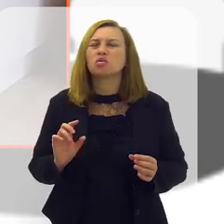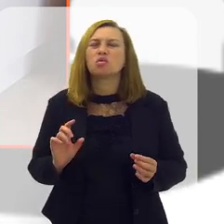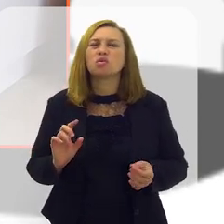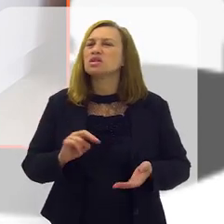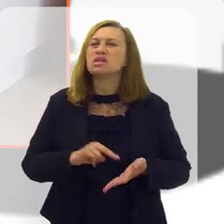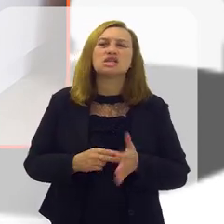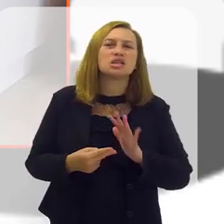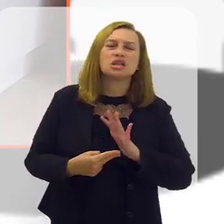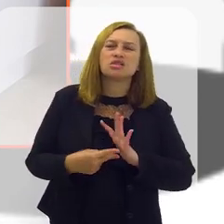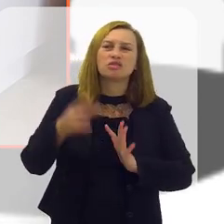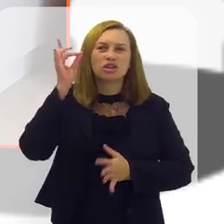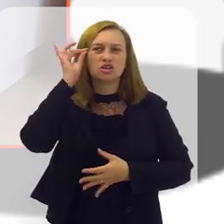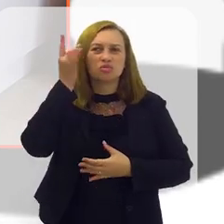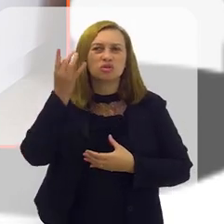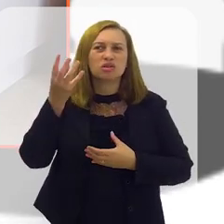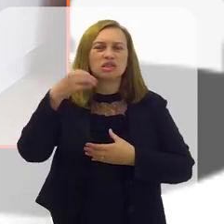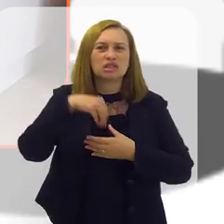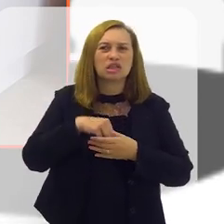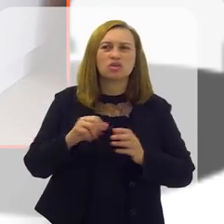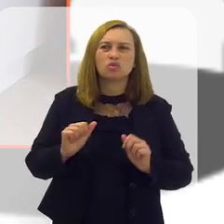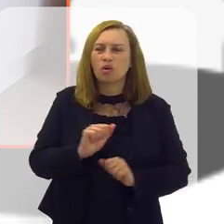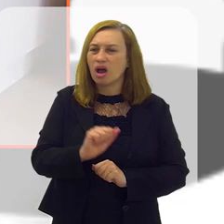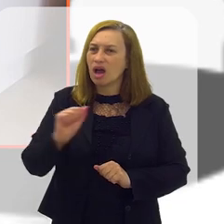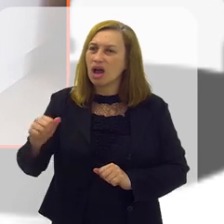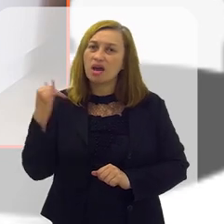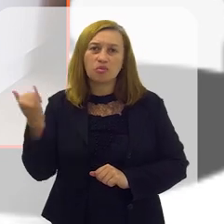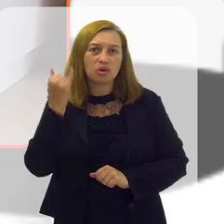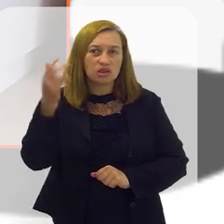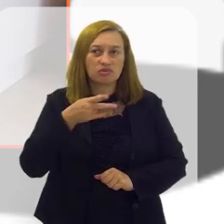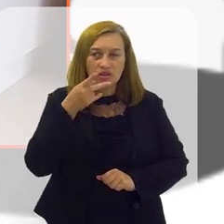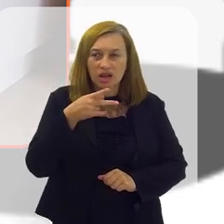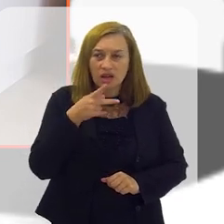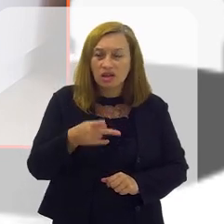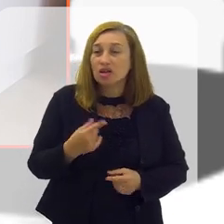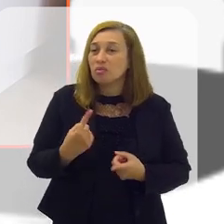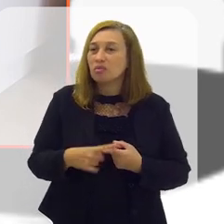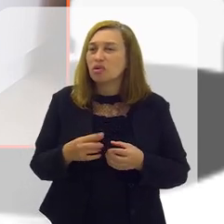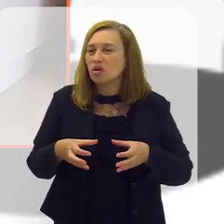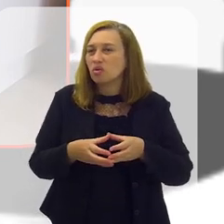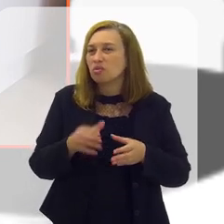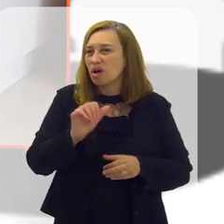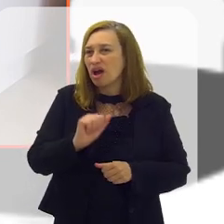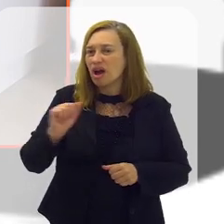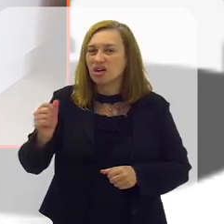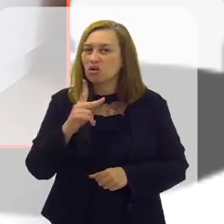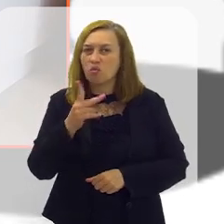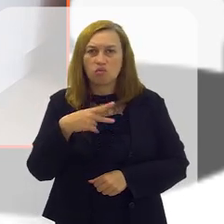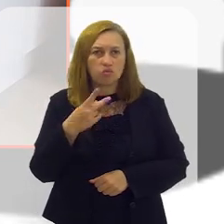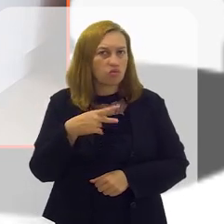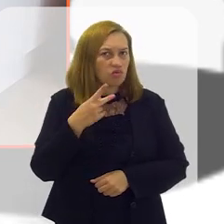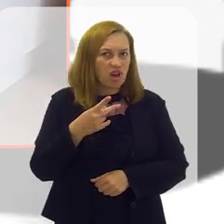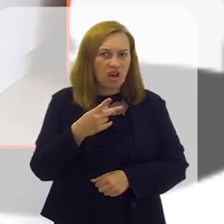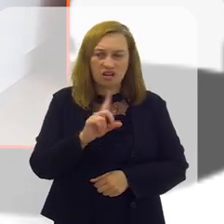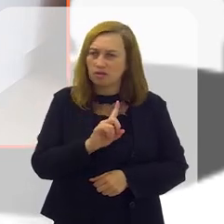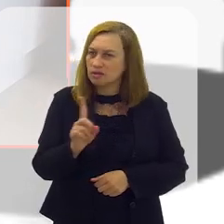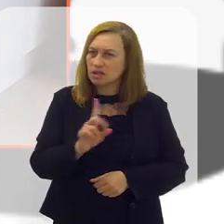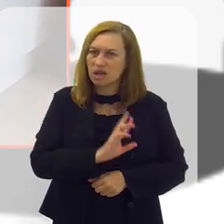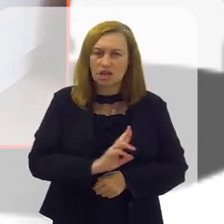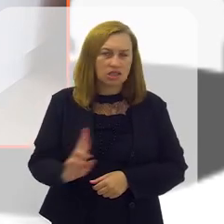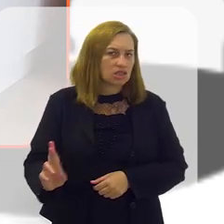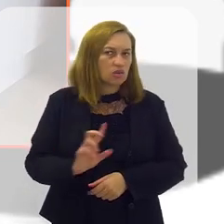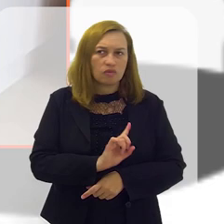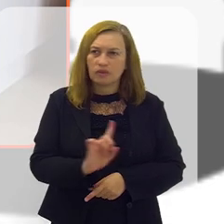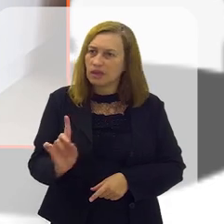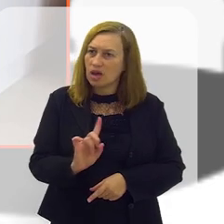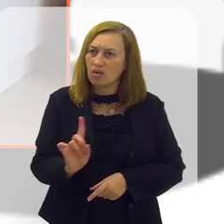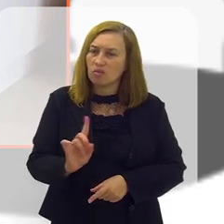a espiritualidade dentro de Alcoólicos Anônimos? Isso é importante falar, porque Alcoólicos Anônimos não fala de religiões, não fala